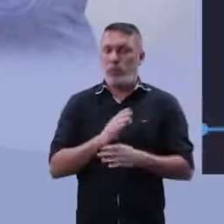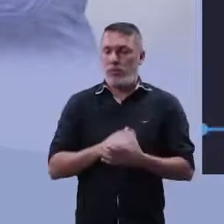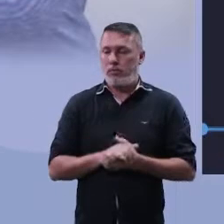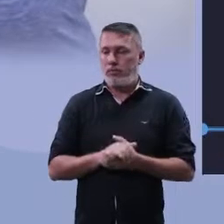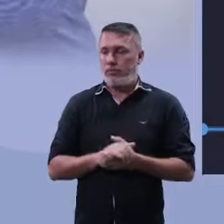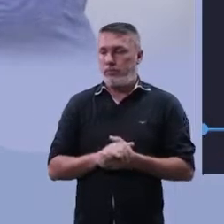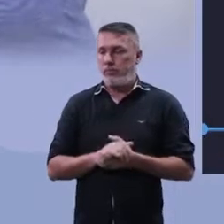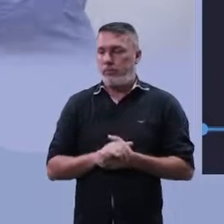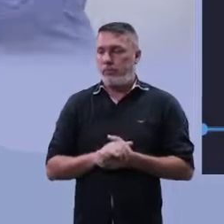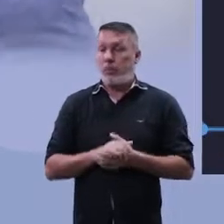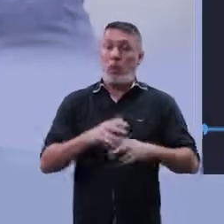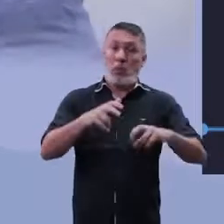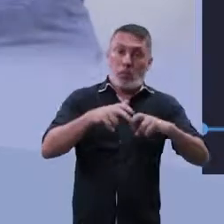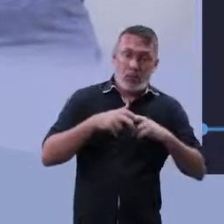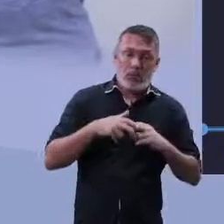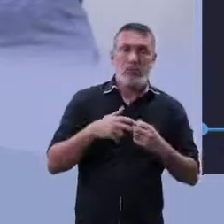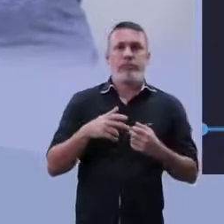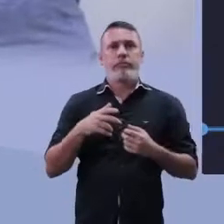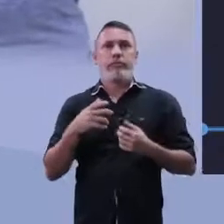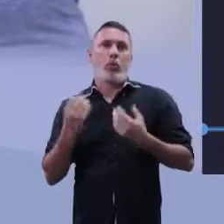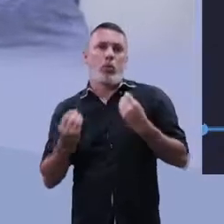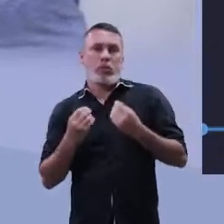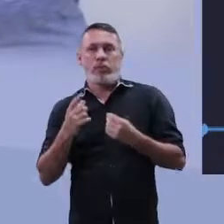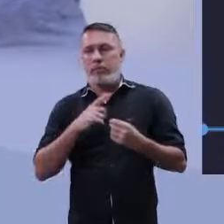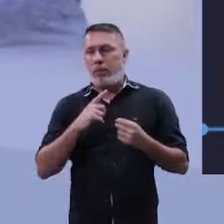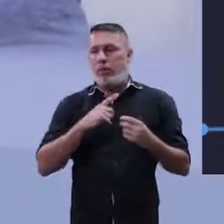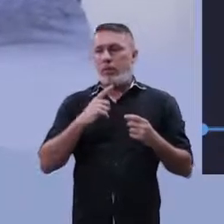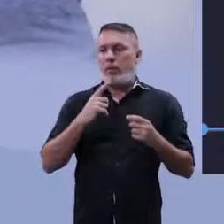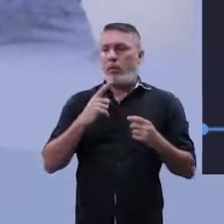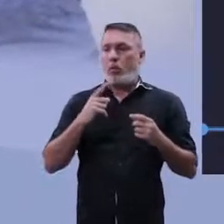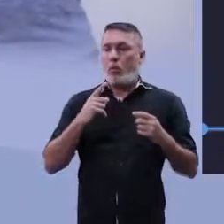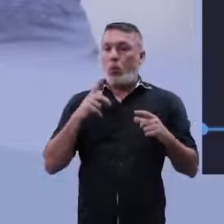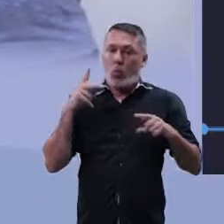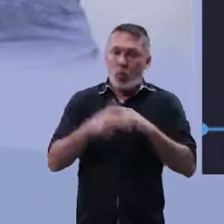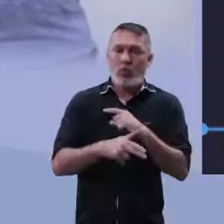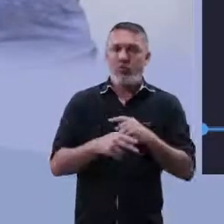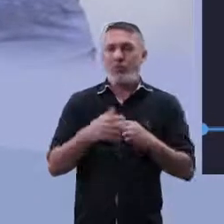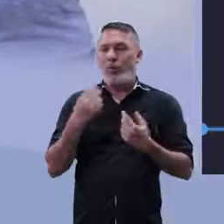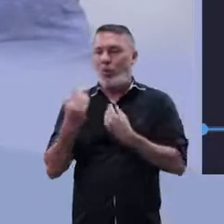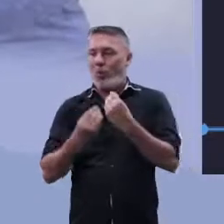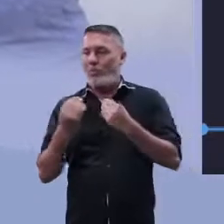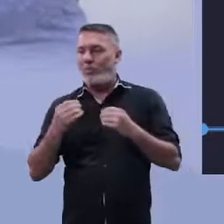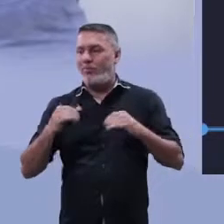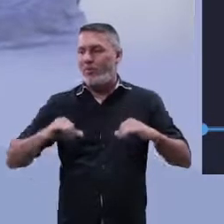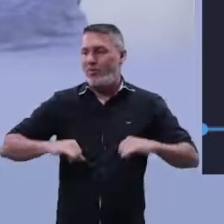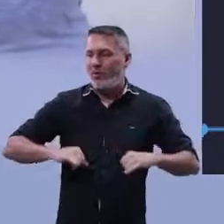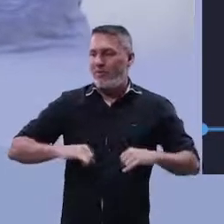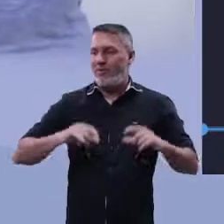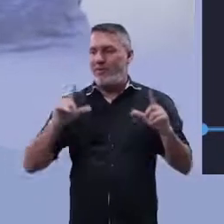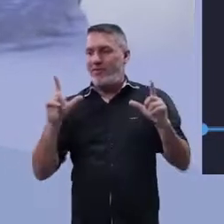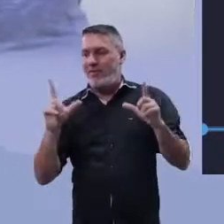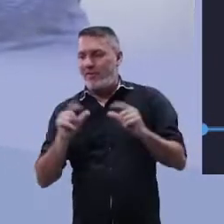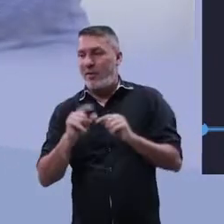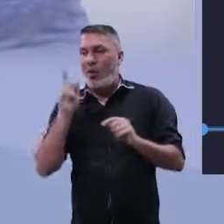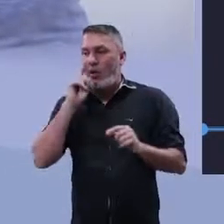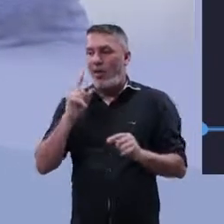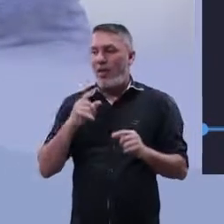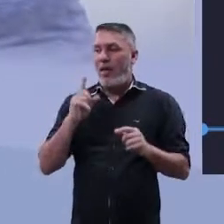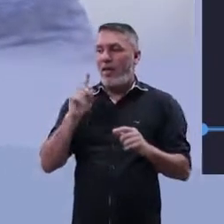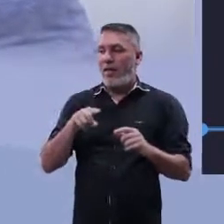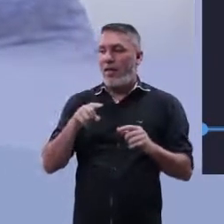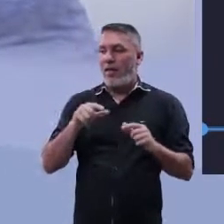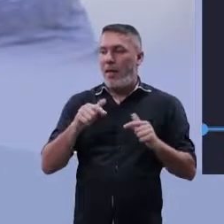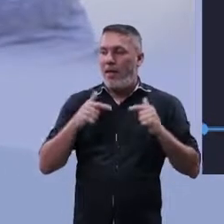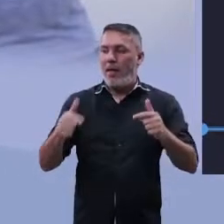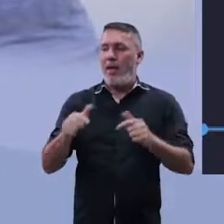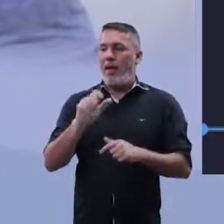para impedir, né, a continuidade da situação. O que ele está falando? É preciso que tenha o que ali? Olha lá, lê